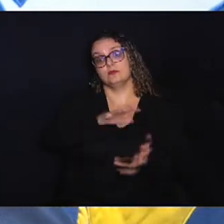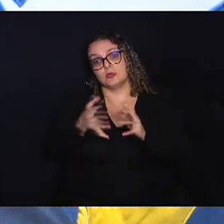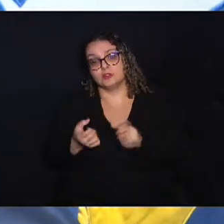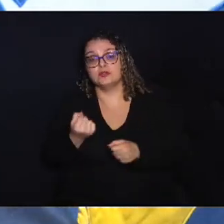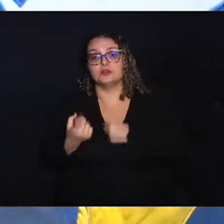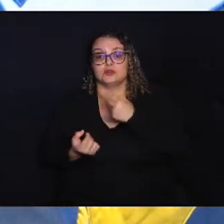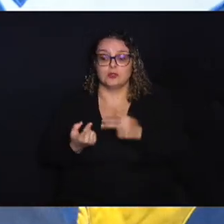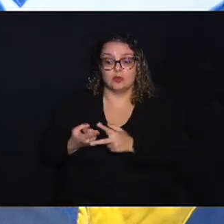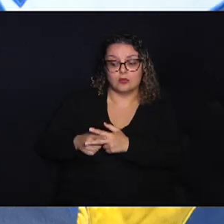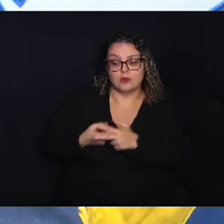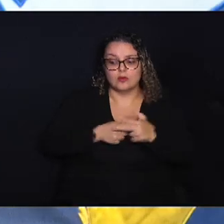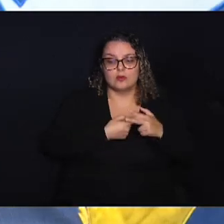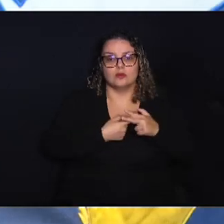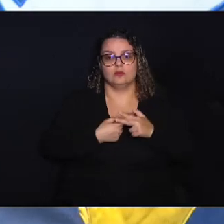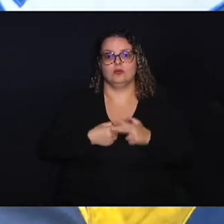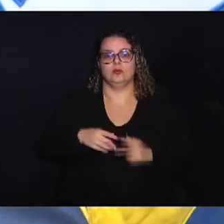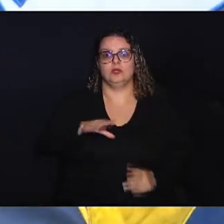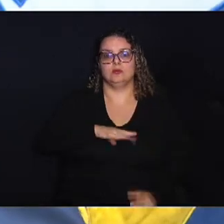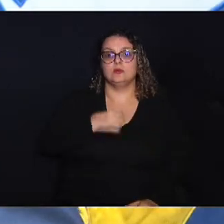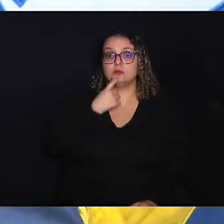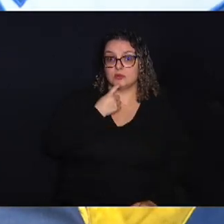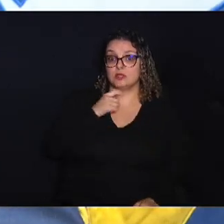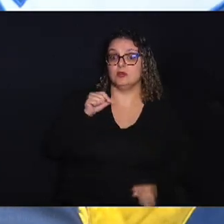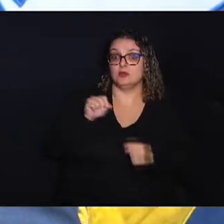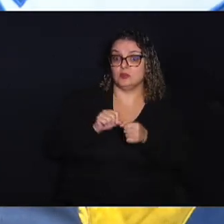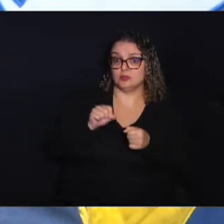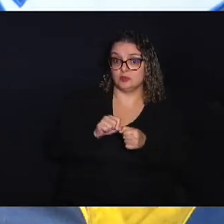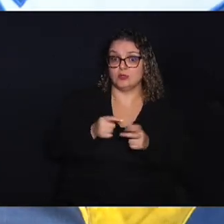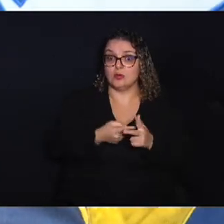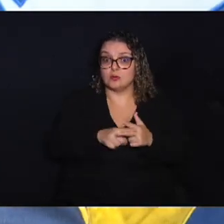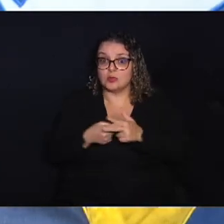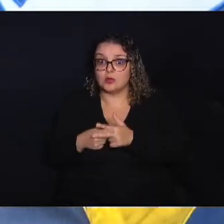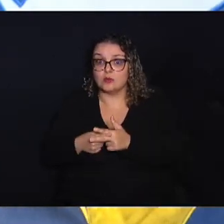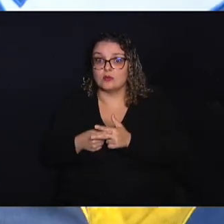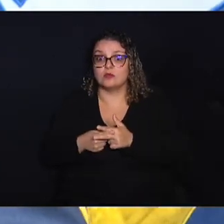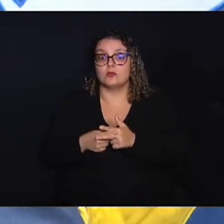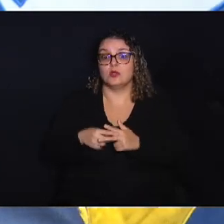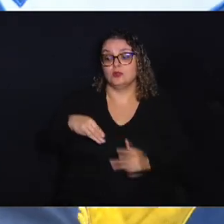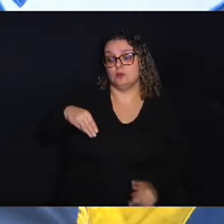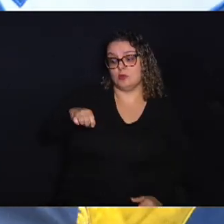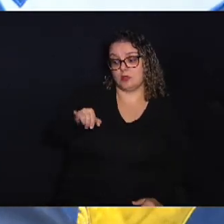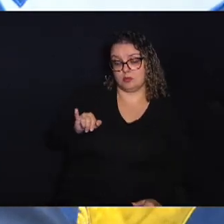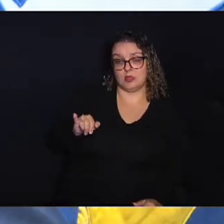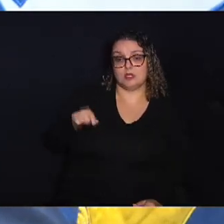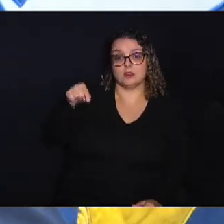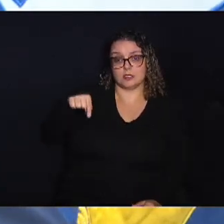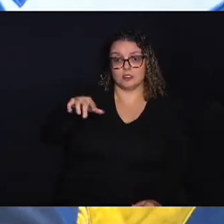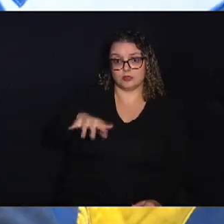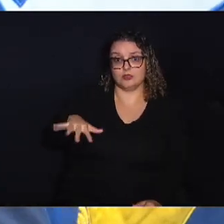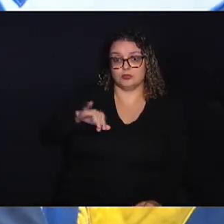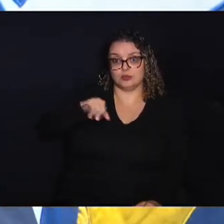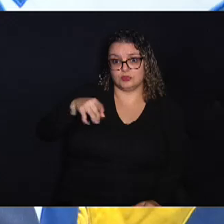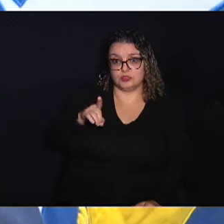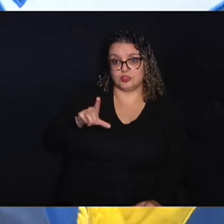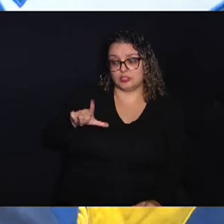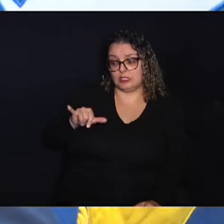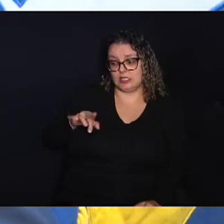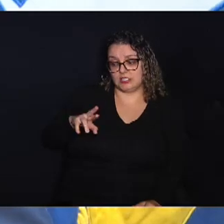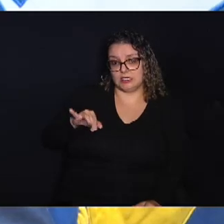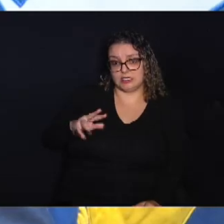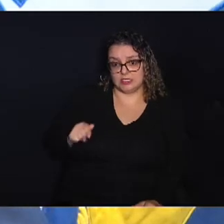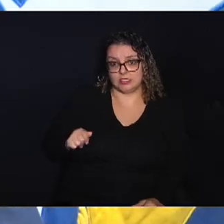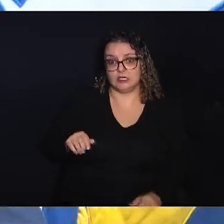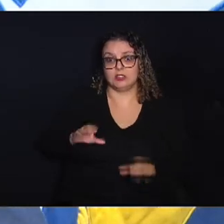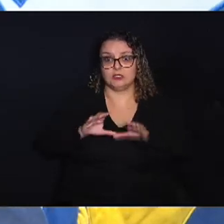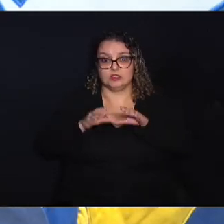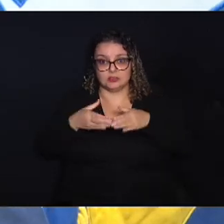escolas municipais, onde foi feita uma reforma de uma MEI ali no Jardim Líria, na comunidade